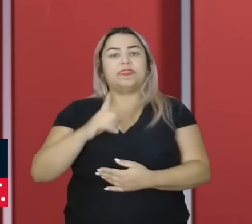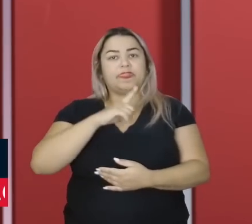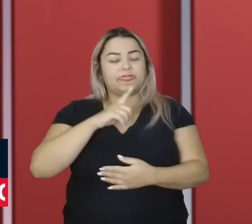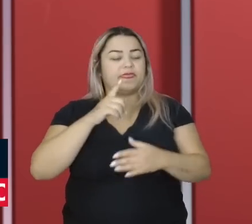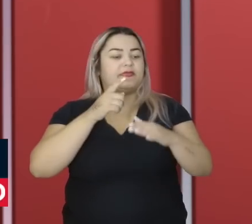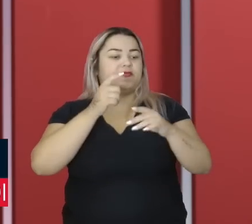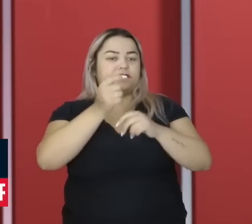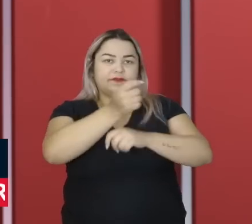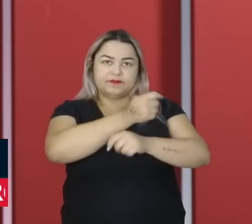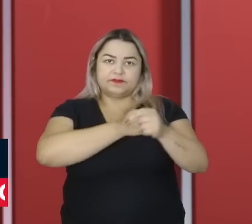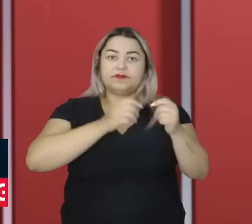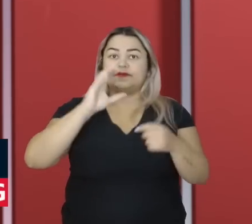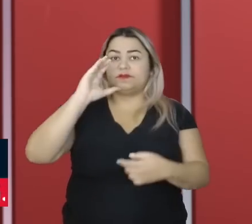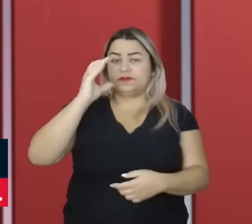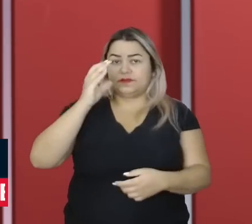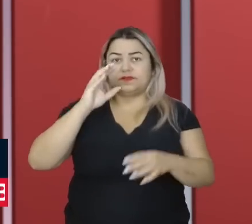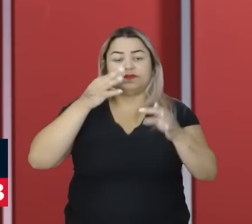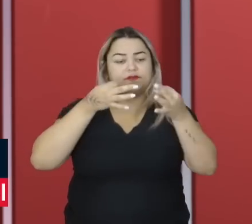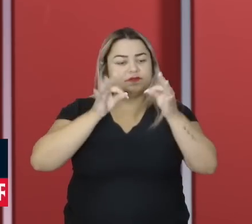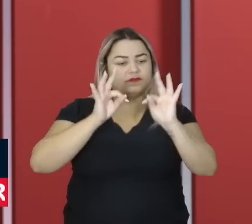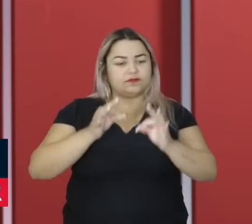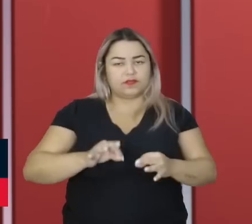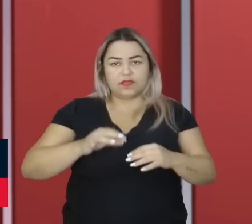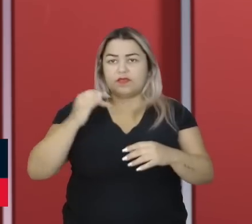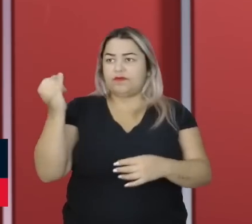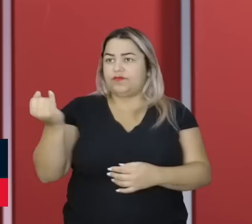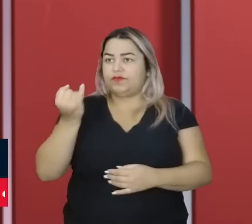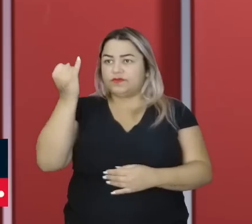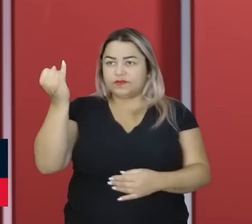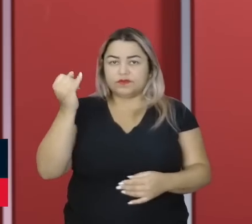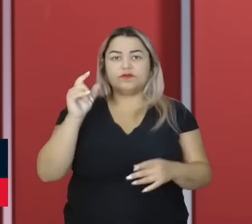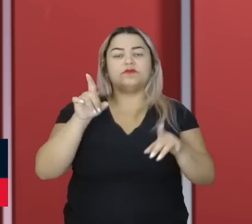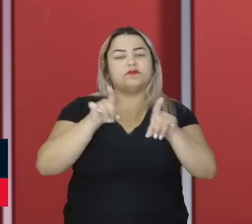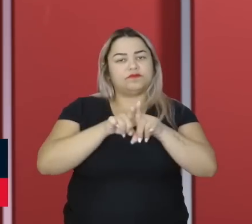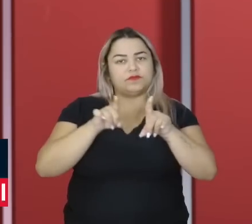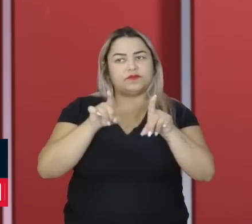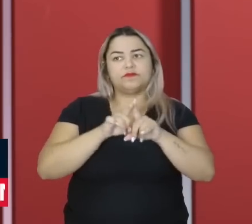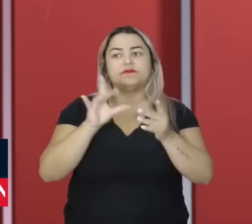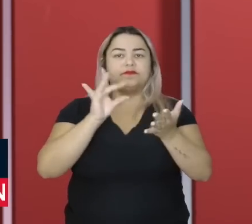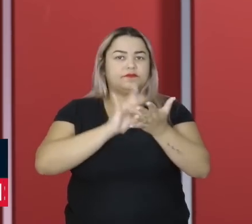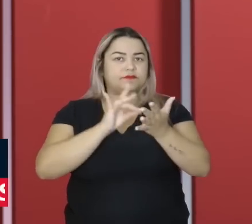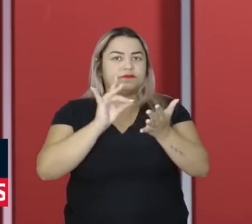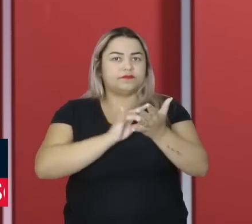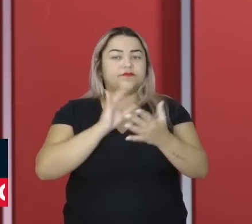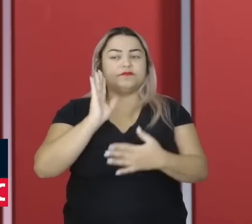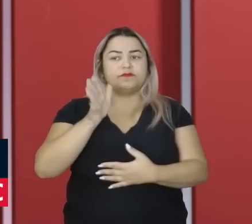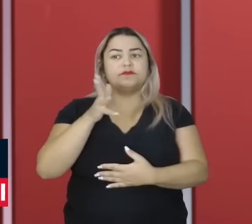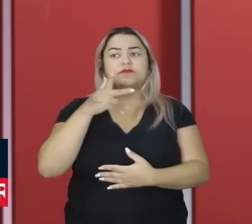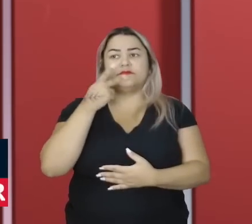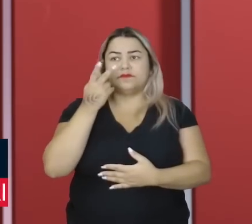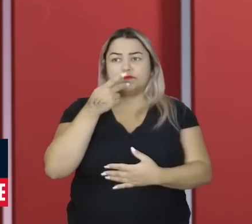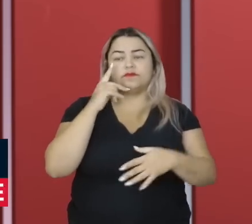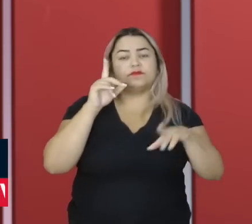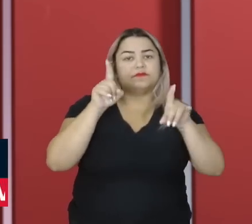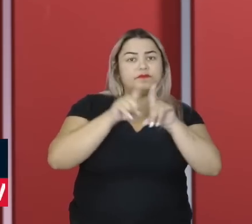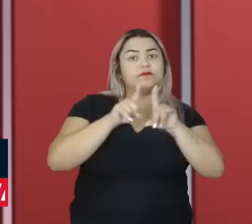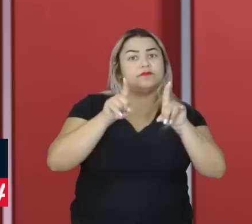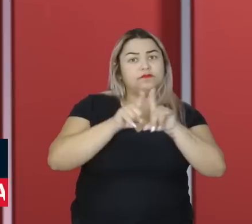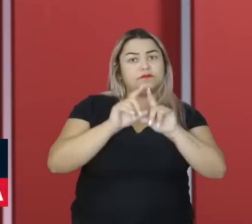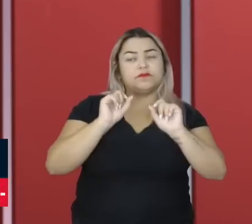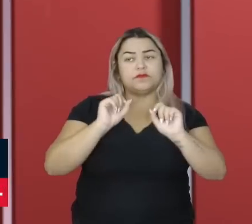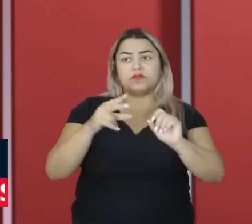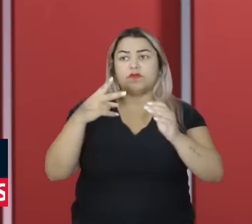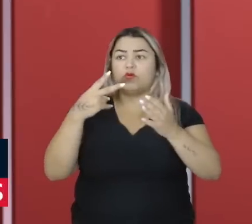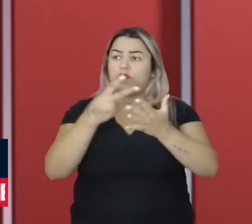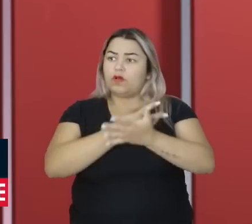investimento em ciência e tecnologia é fundamental para isso. E, obviamente, como eu te disse, essa outra reforma tributária que incida